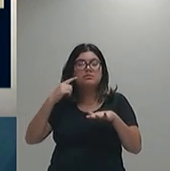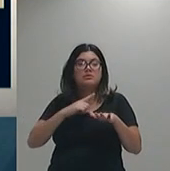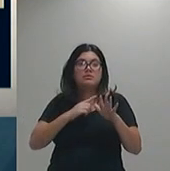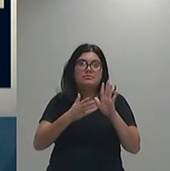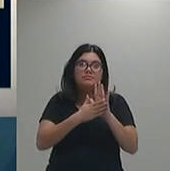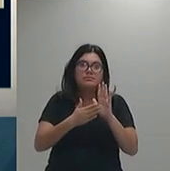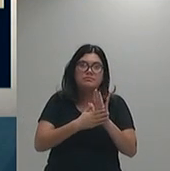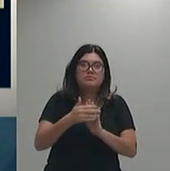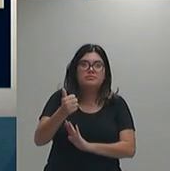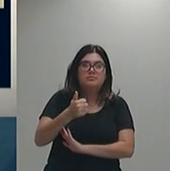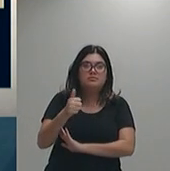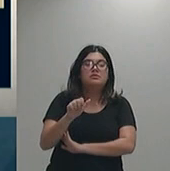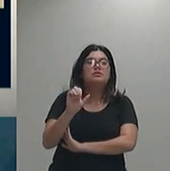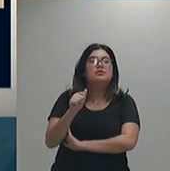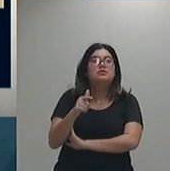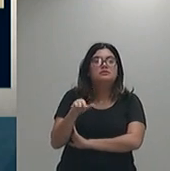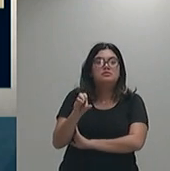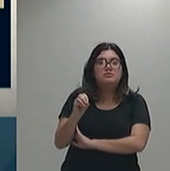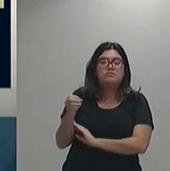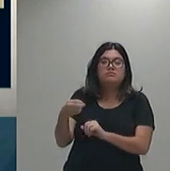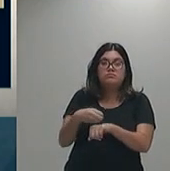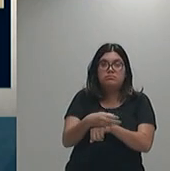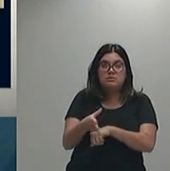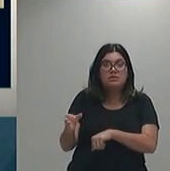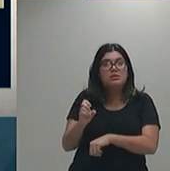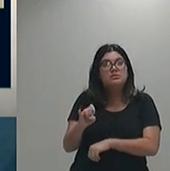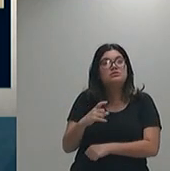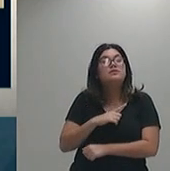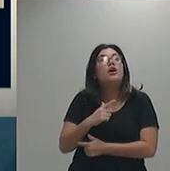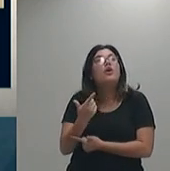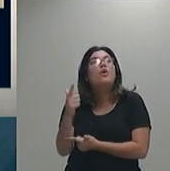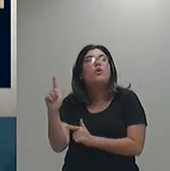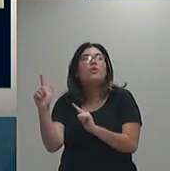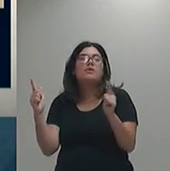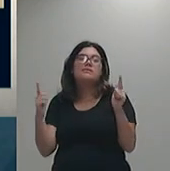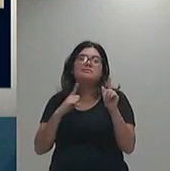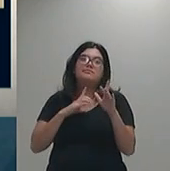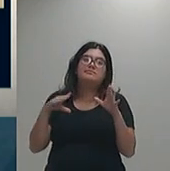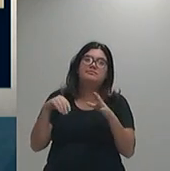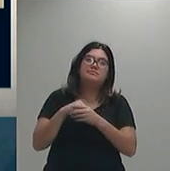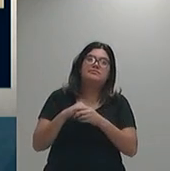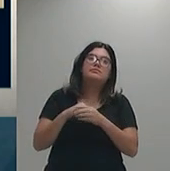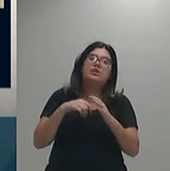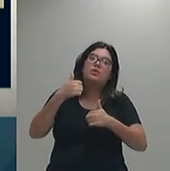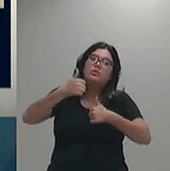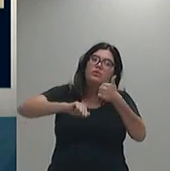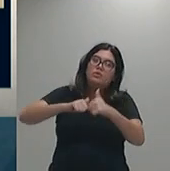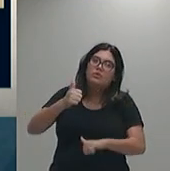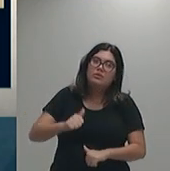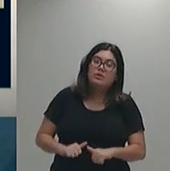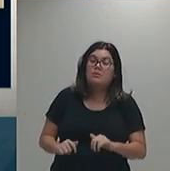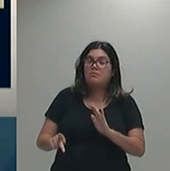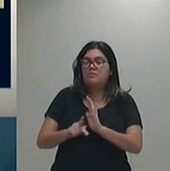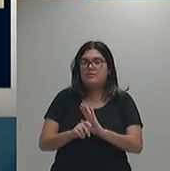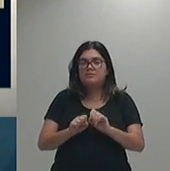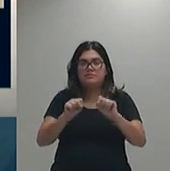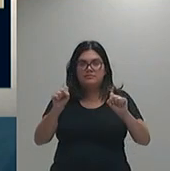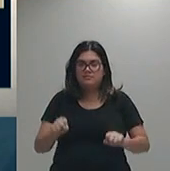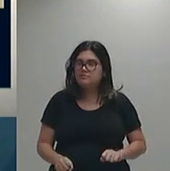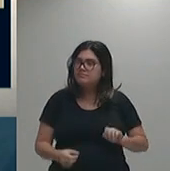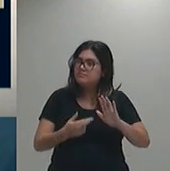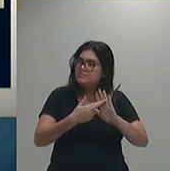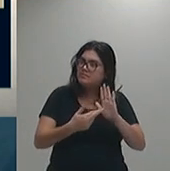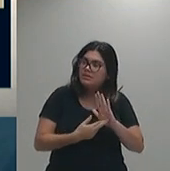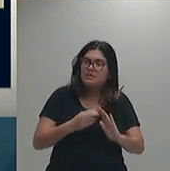primeira ação distribuída e se houver outras enquanto estiver em tramitação uma dela o próprio sistema as regras do